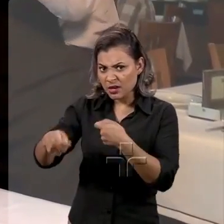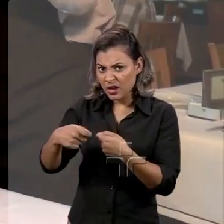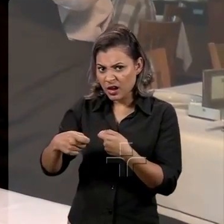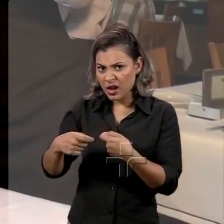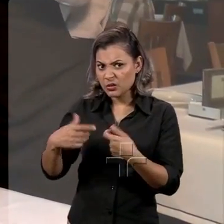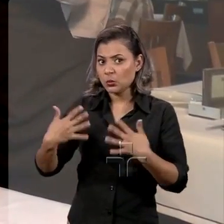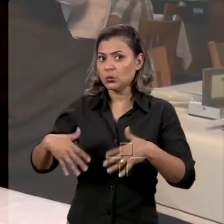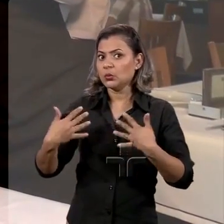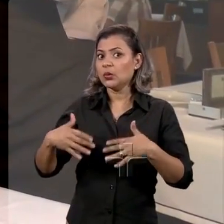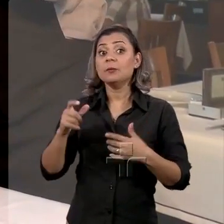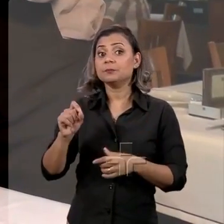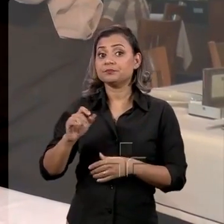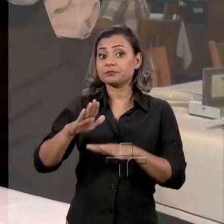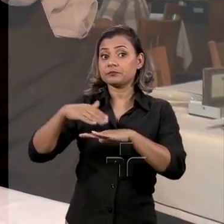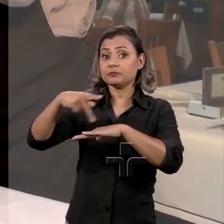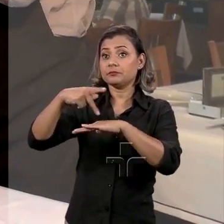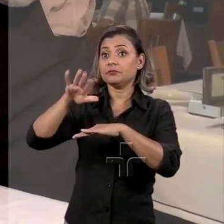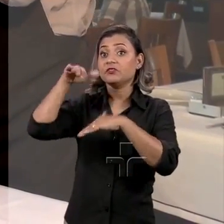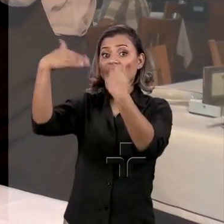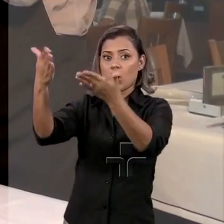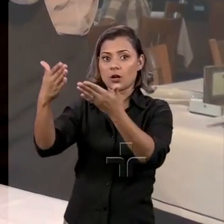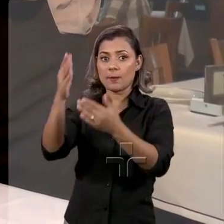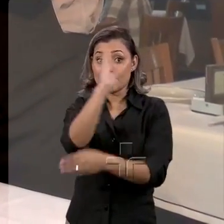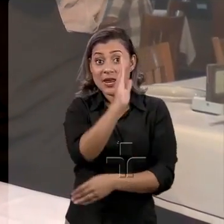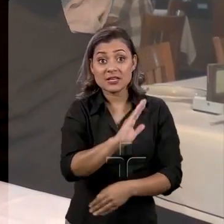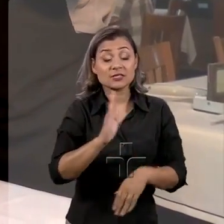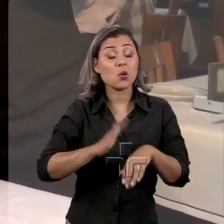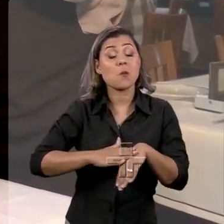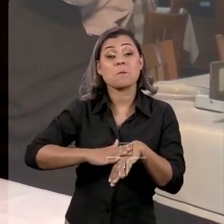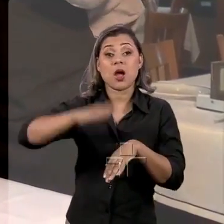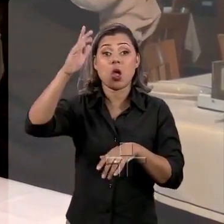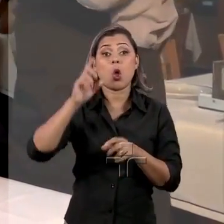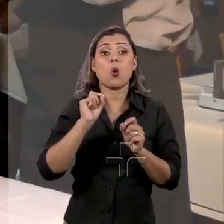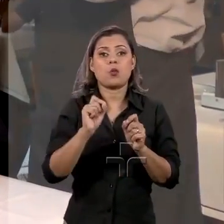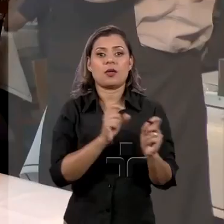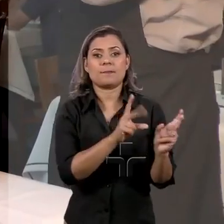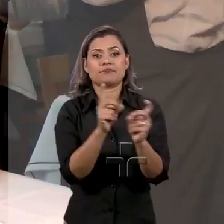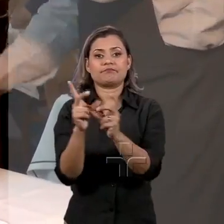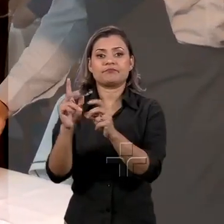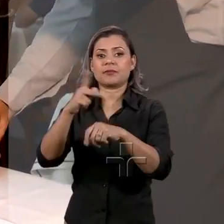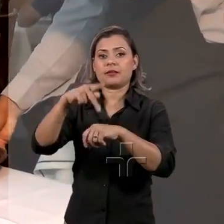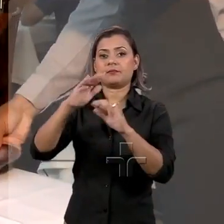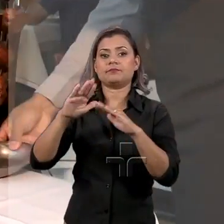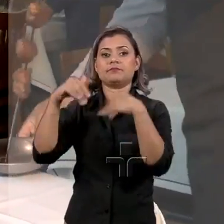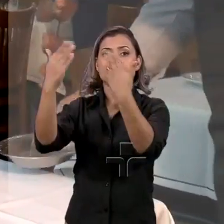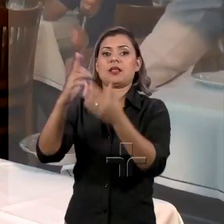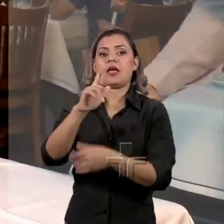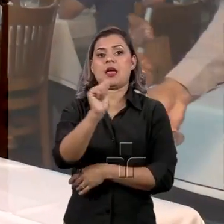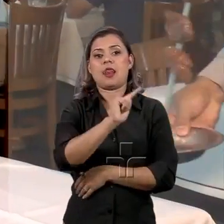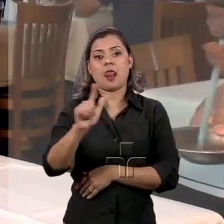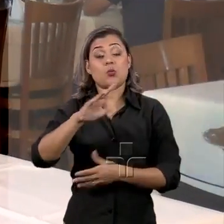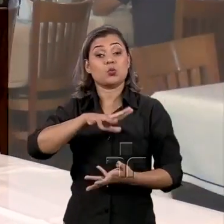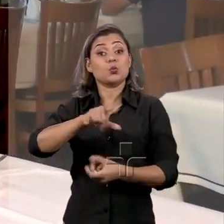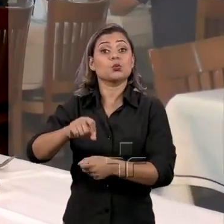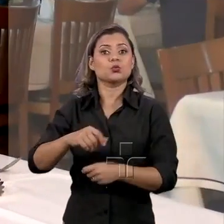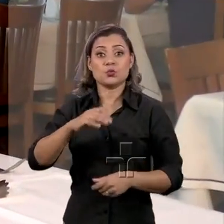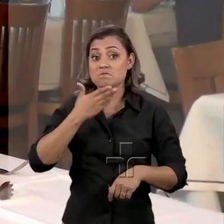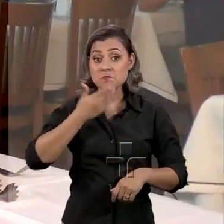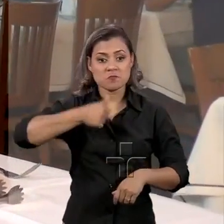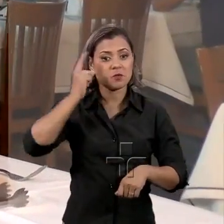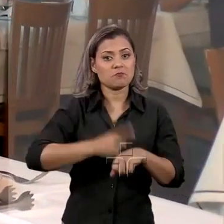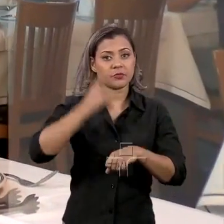pode dizer o mesmo do exterior. O Brasil é o maior produtor e exportador de carne halal do mundo. E os